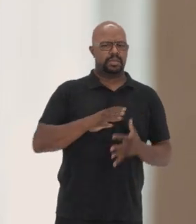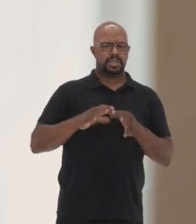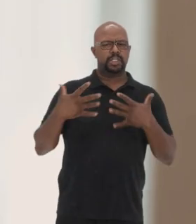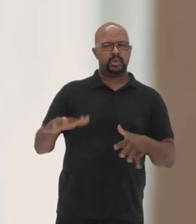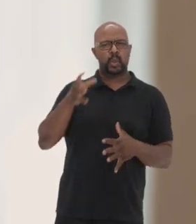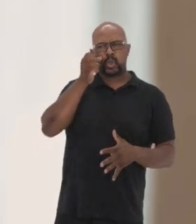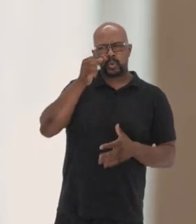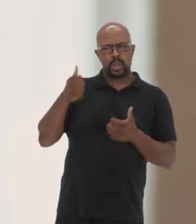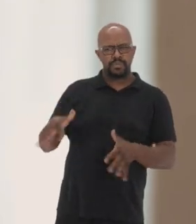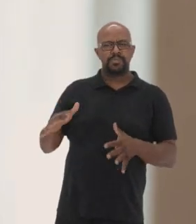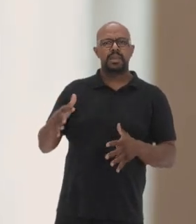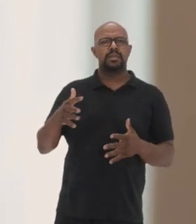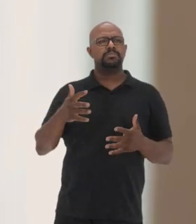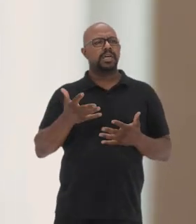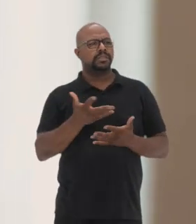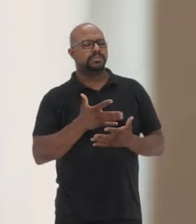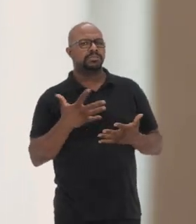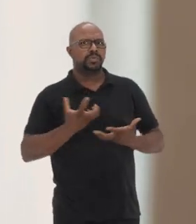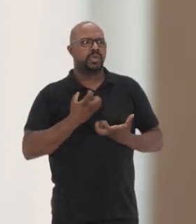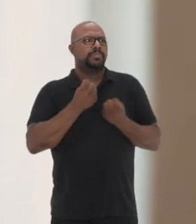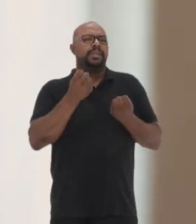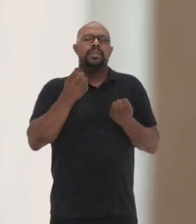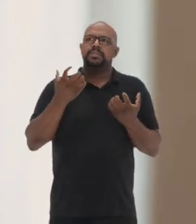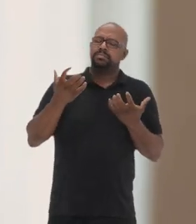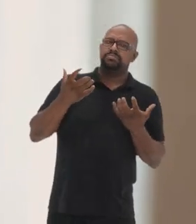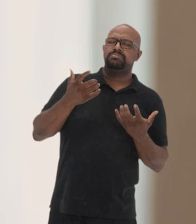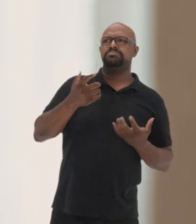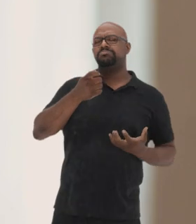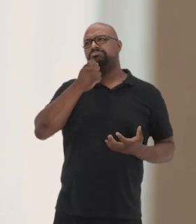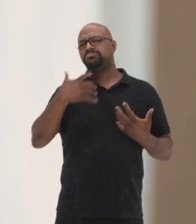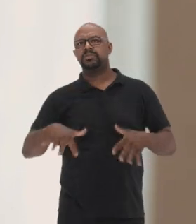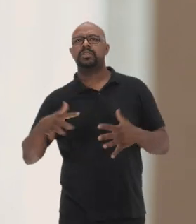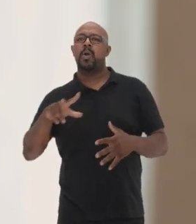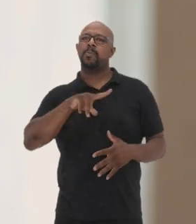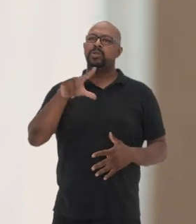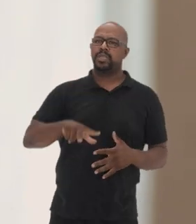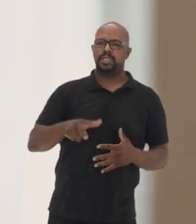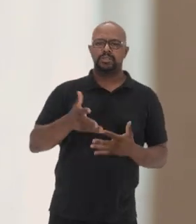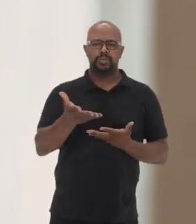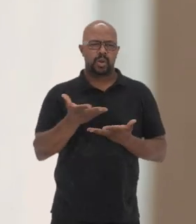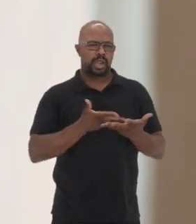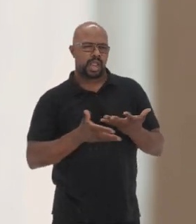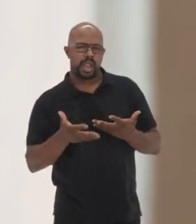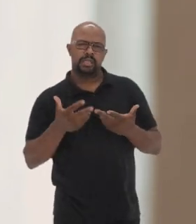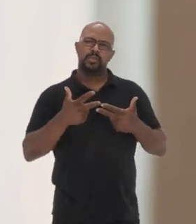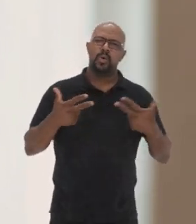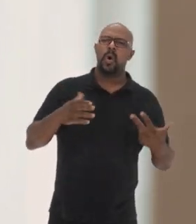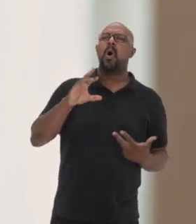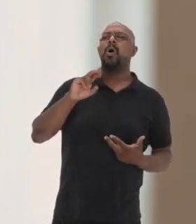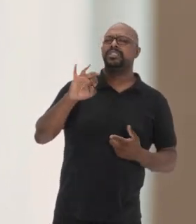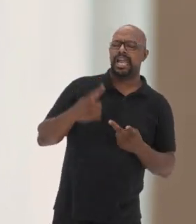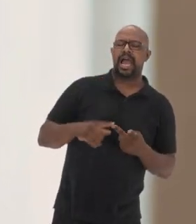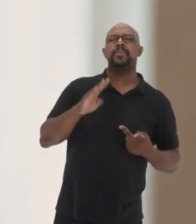a Bordo o clima era de completa surpresa e descontração com os portugueses trocando contas de Rosário